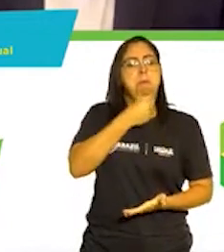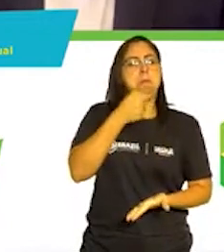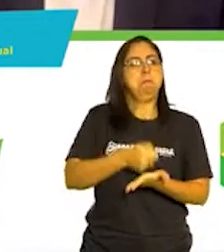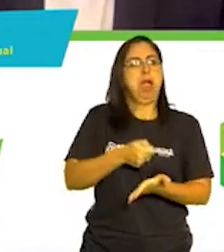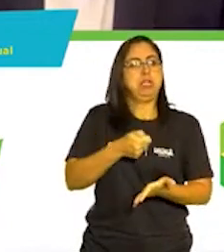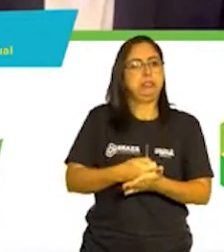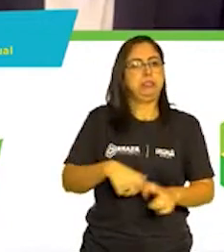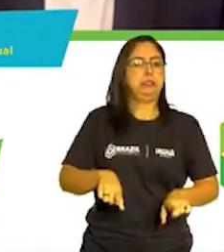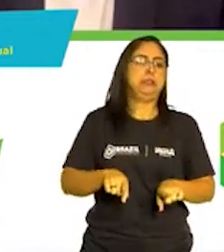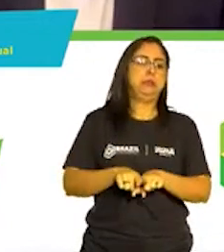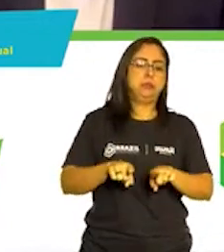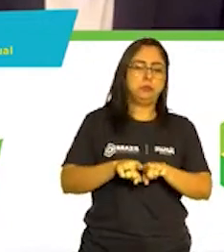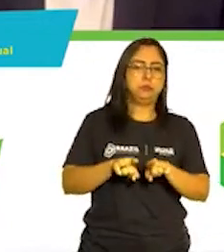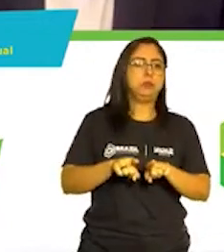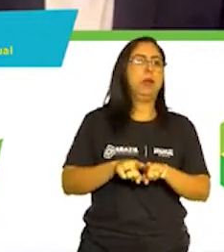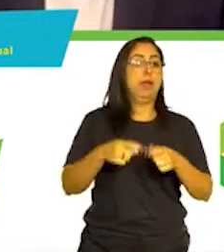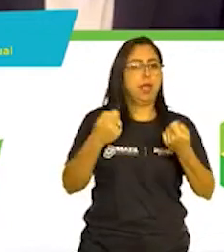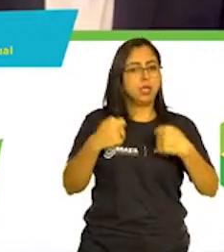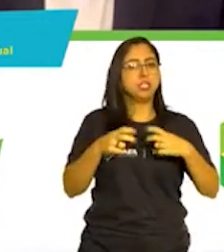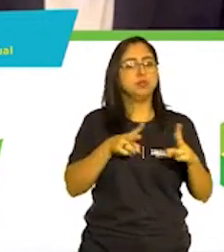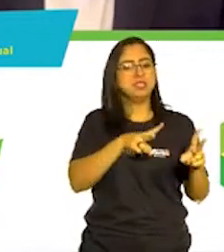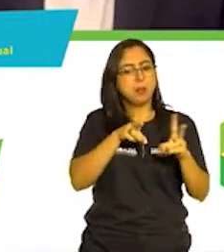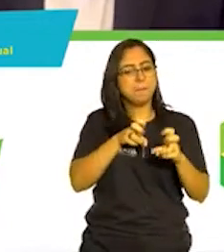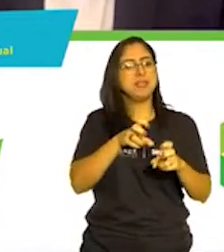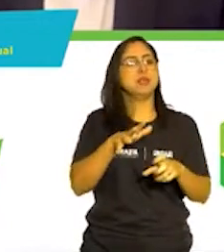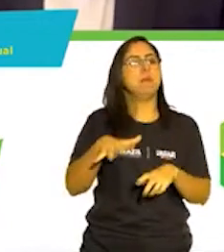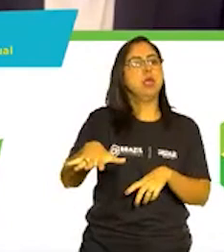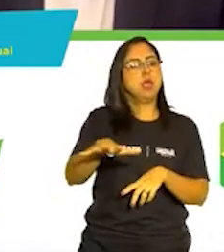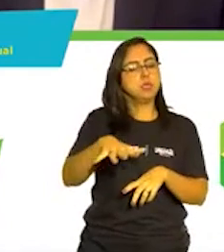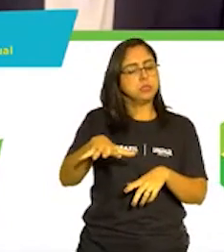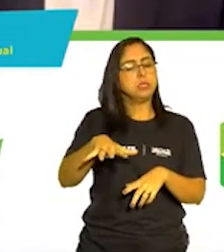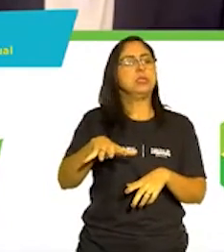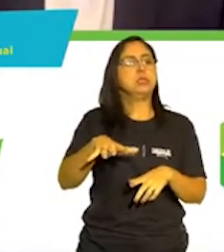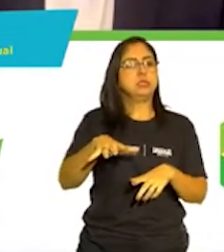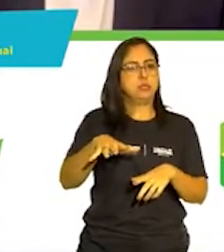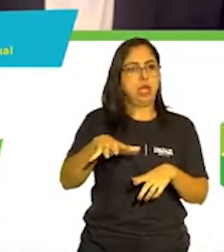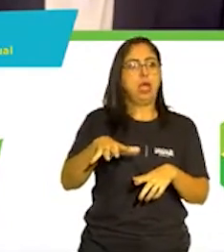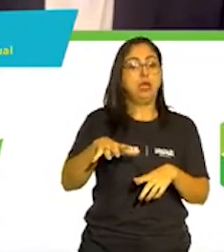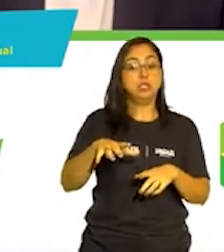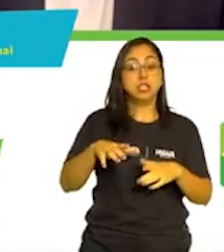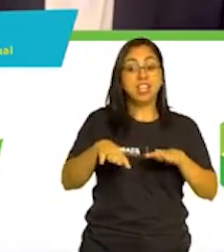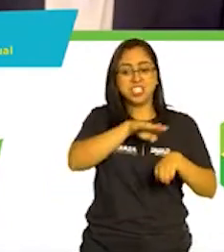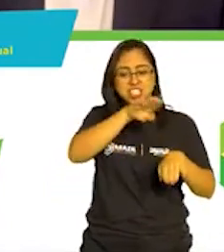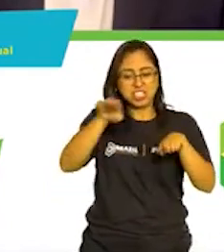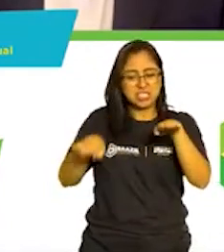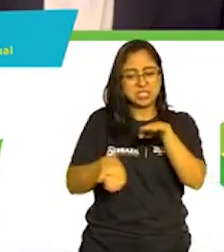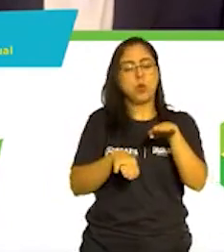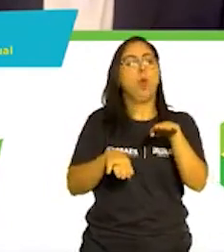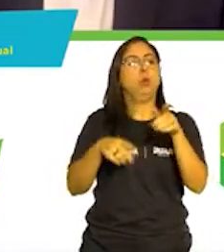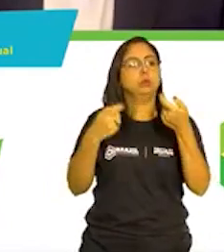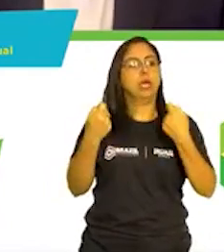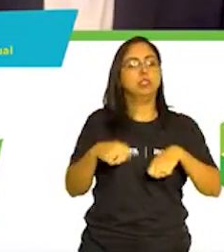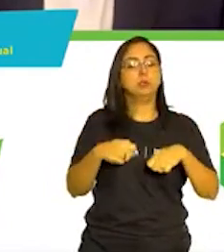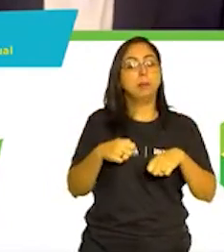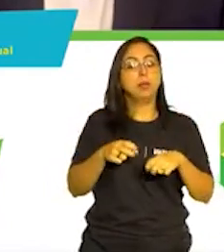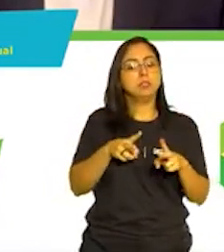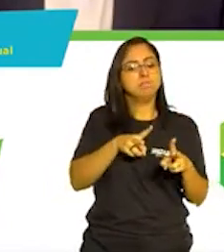lá como chamemos. Então, as dimensões de desigualdade precisam ser intensamente